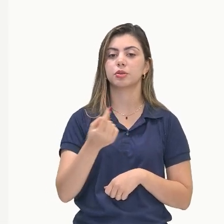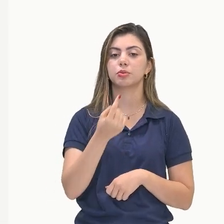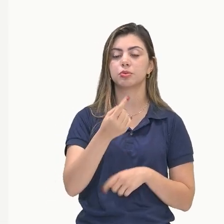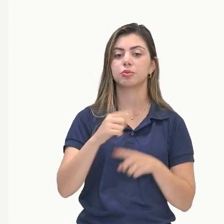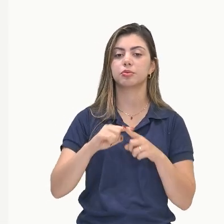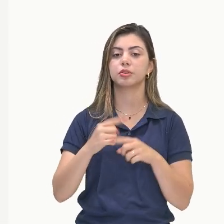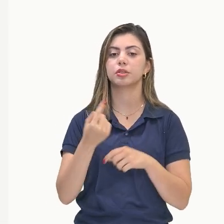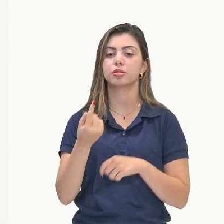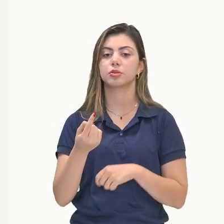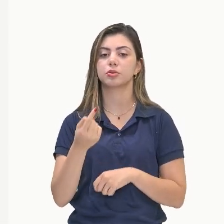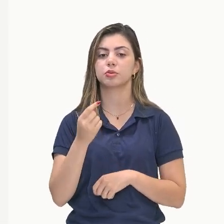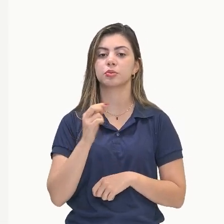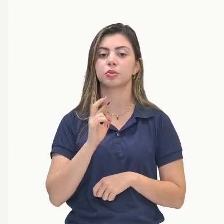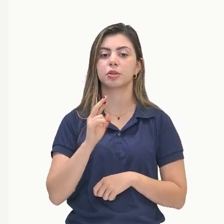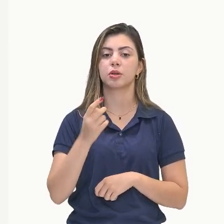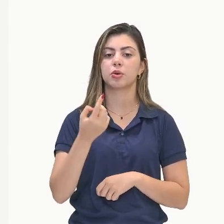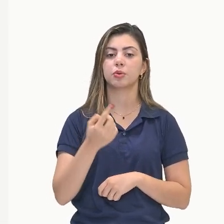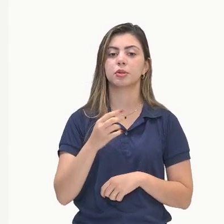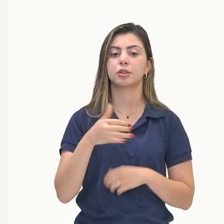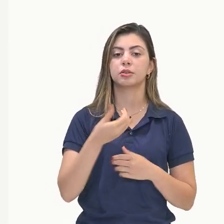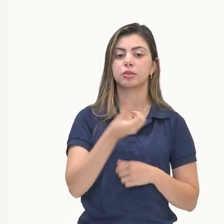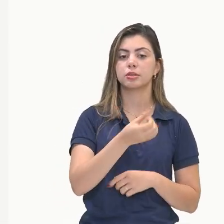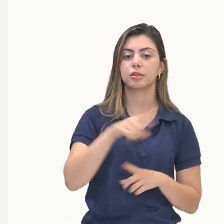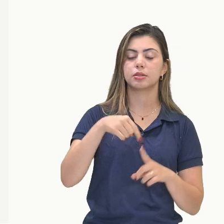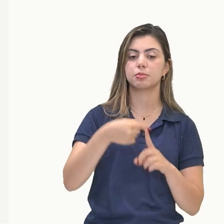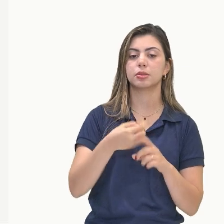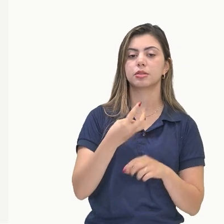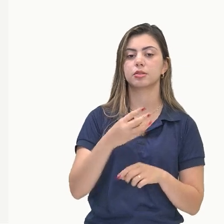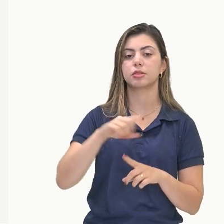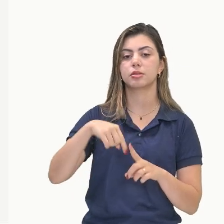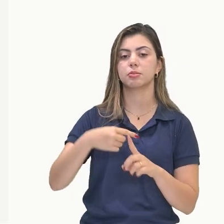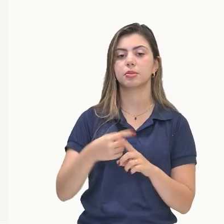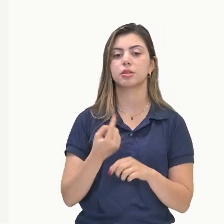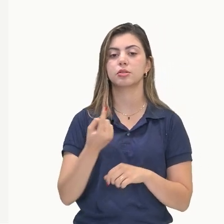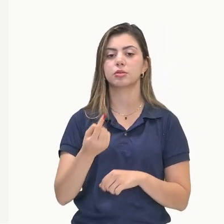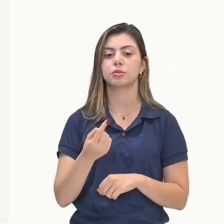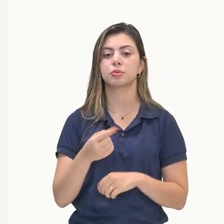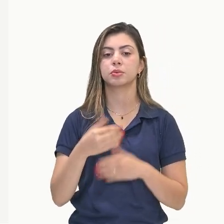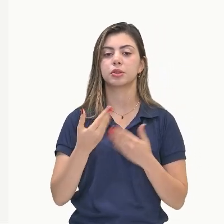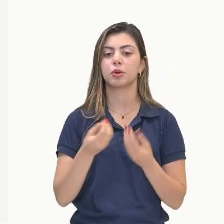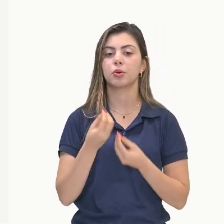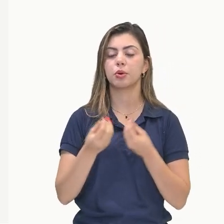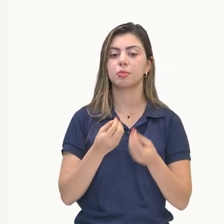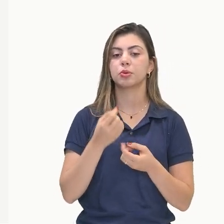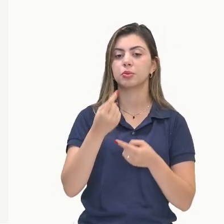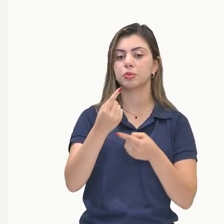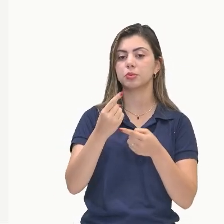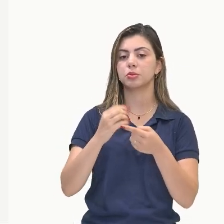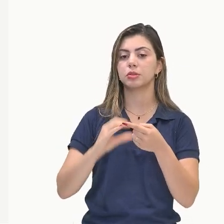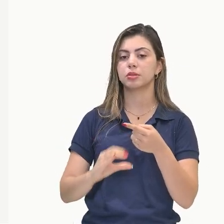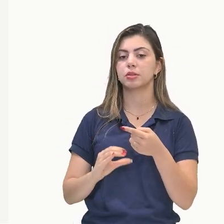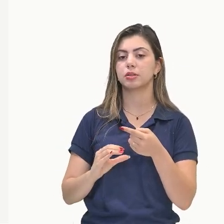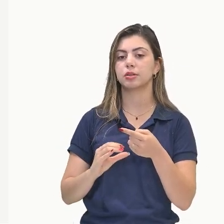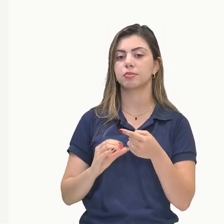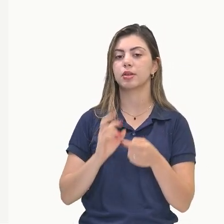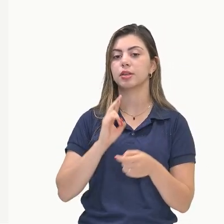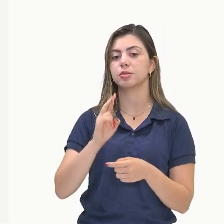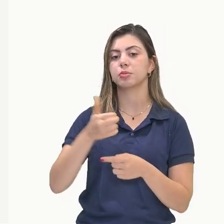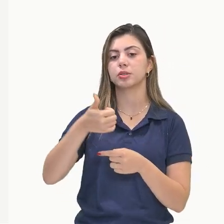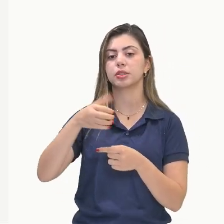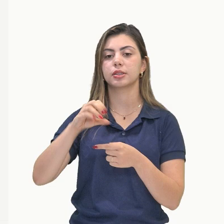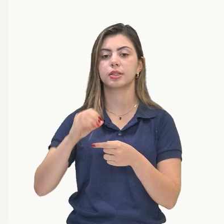1. Aí eu somo 6 mais 3 mais 1. Então eu fico aqui, ó, 1 sobre C aqui é igual a 10 sobre